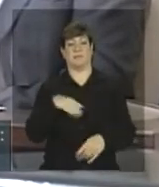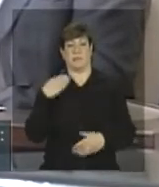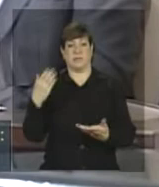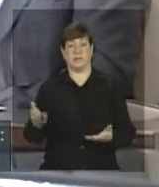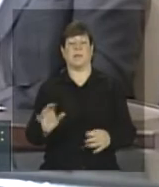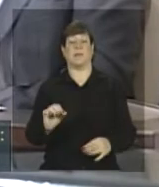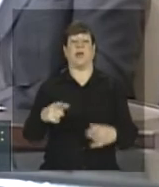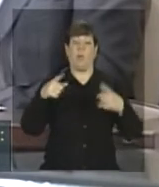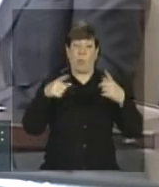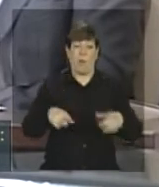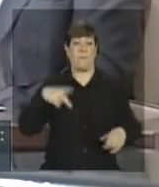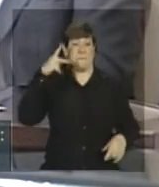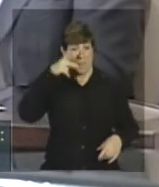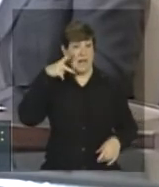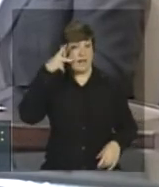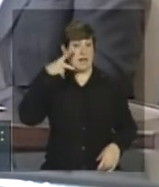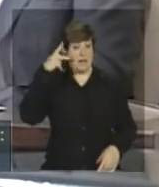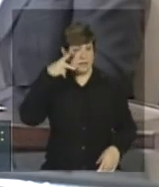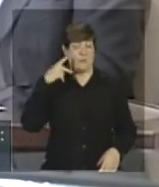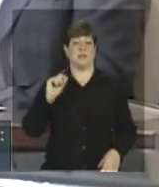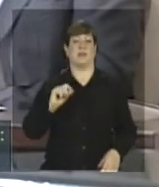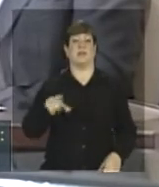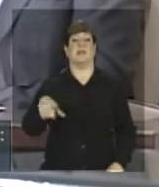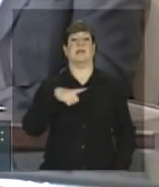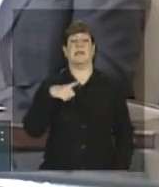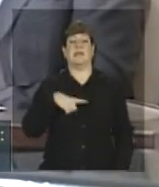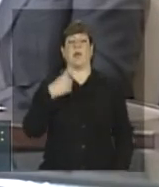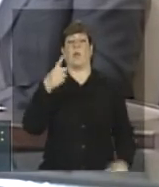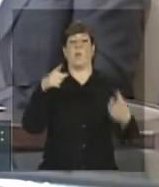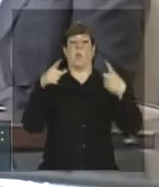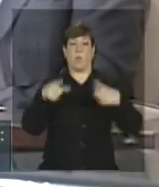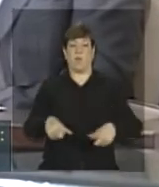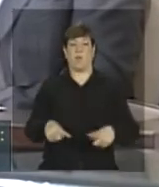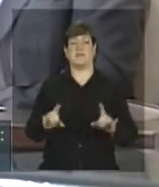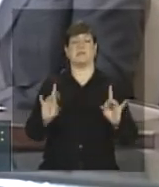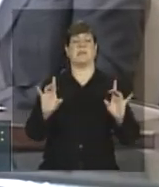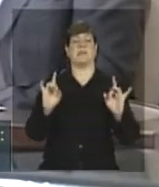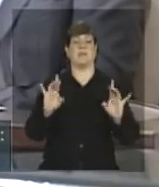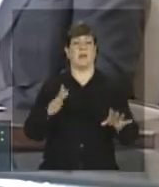Então, a Paraíba, Ricardo, tem um lugar especial na minha vida.